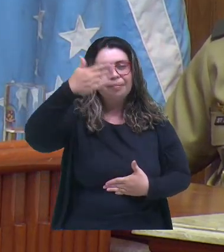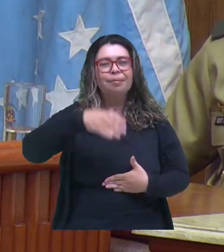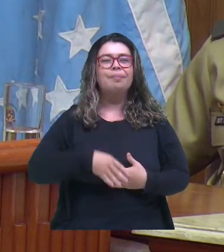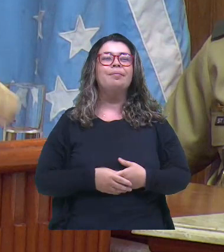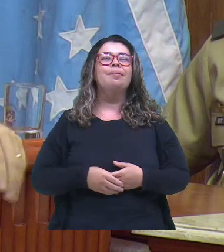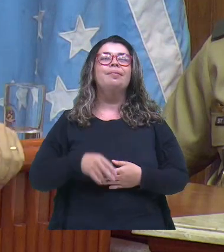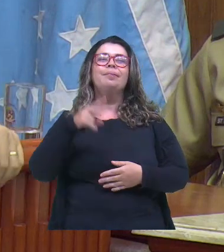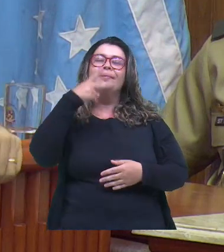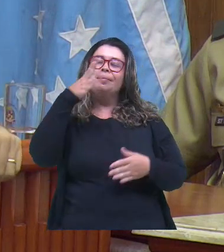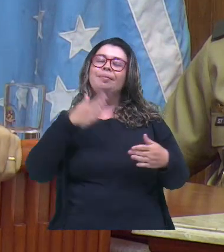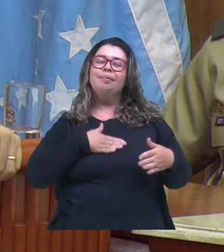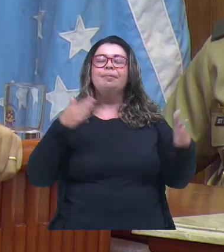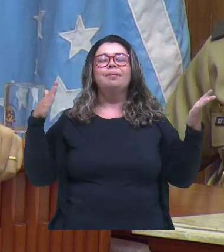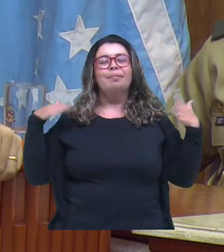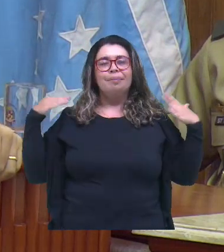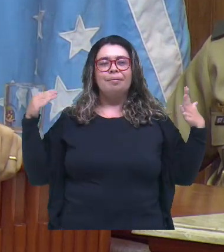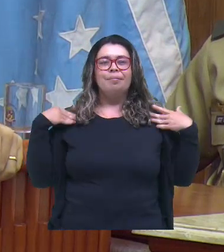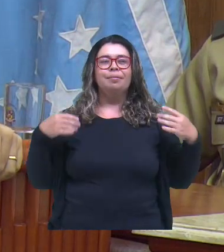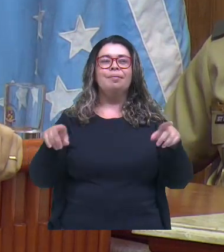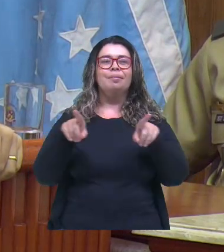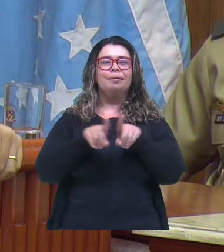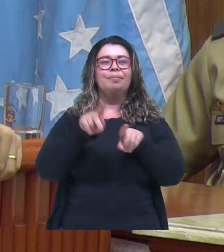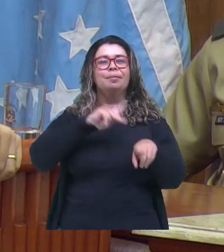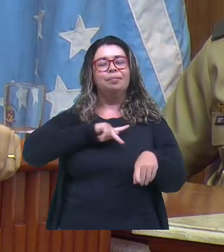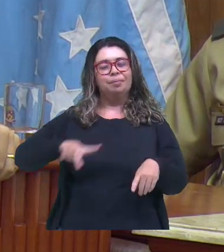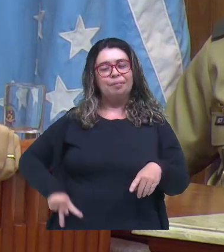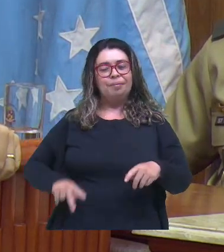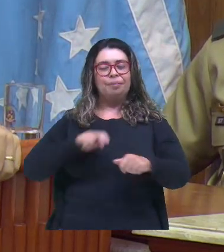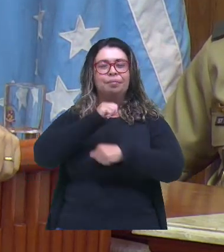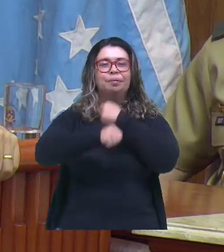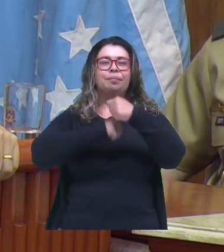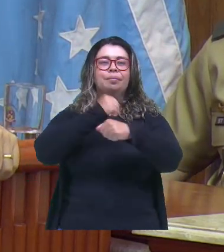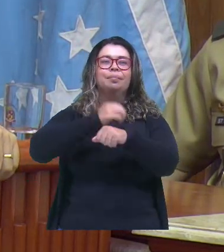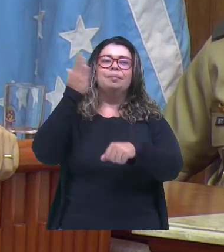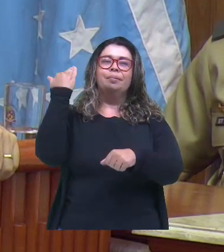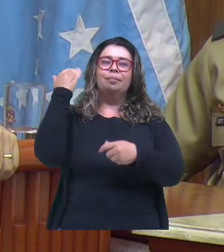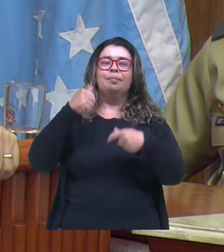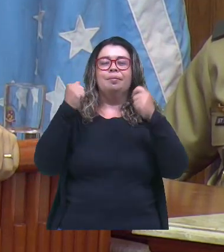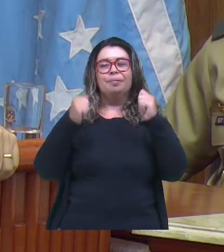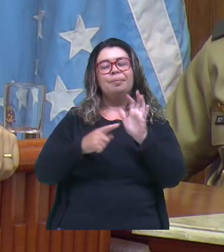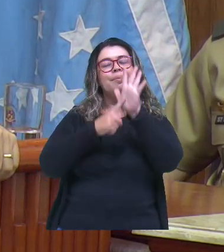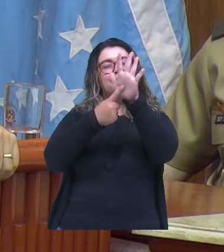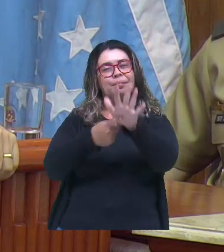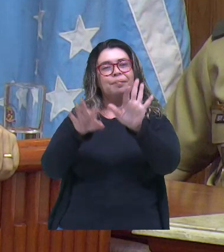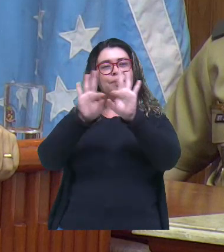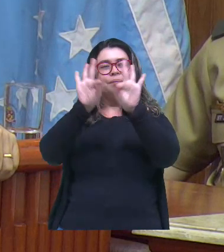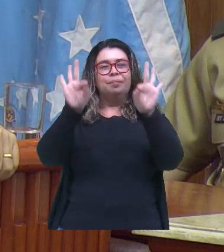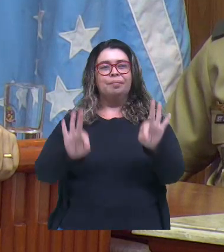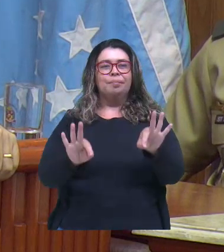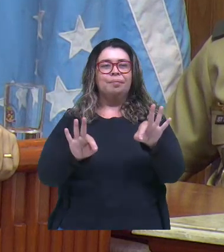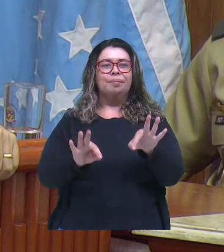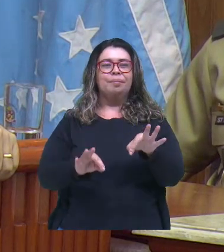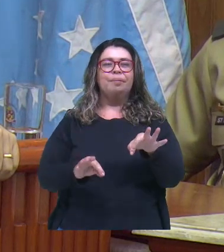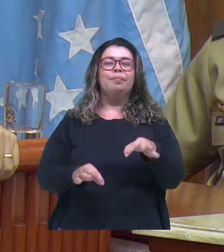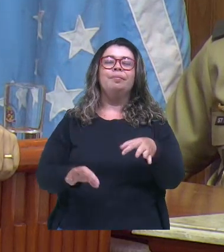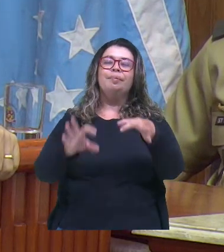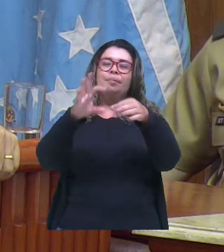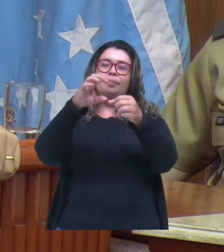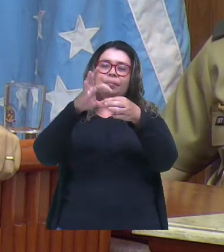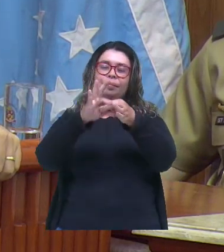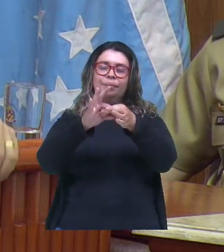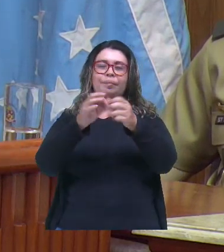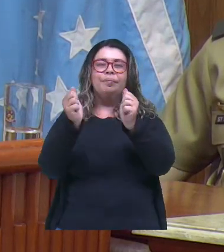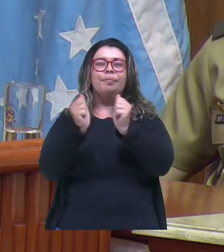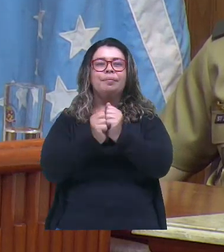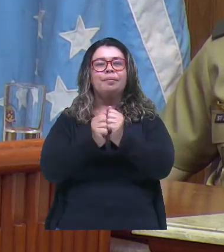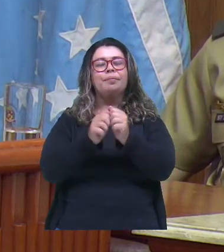da minha alegria, enquanto presidente, lá no ano passado, em poder apresentar esse projeto em parceria com os membros da mesa e